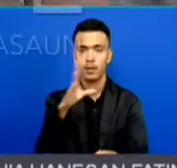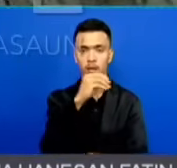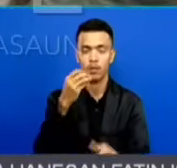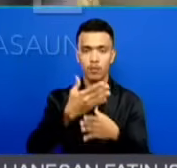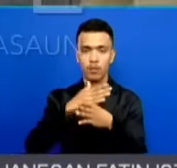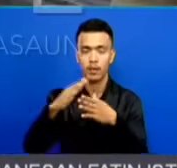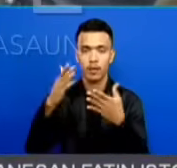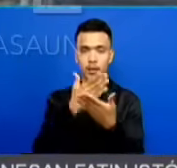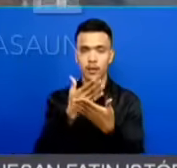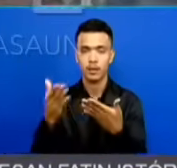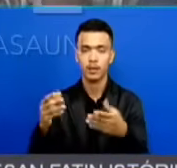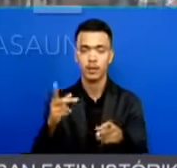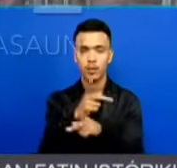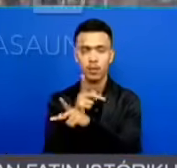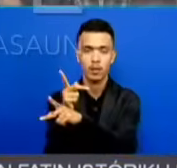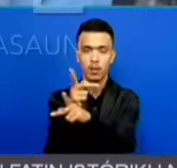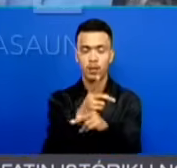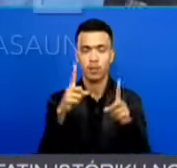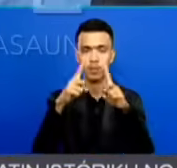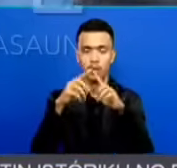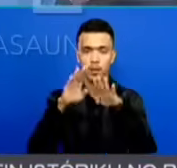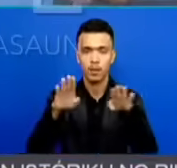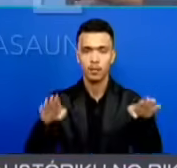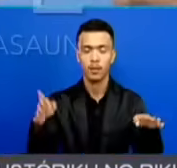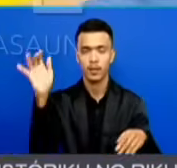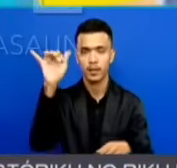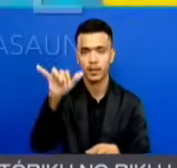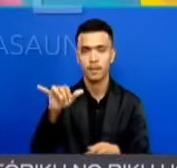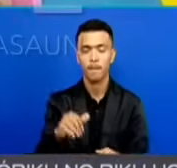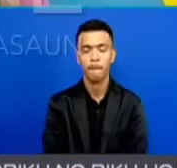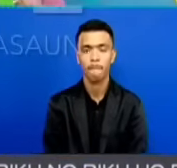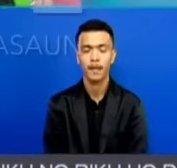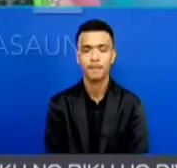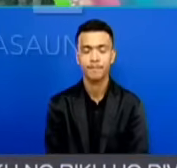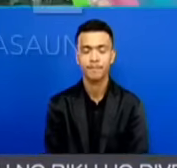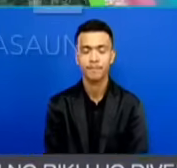fahe sasang proteção balabarixira. Nuno Moraes, Alexandre dos Santos, Bairda Tele.